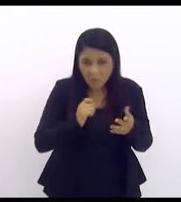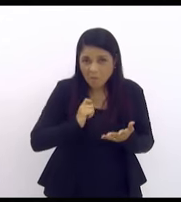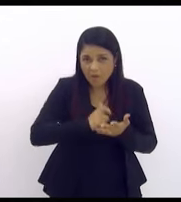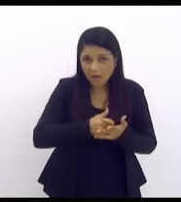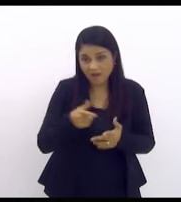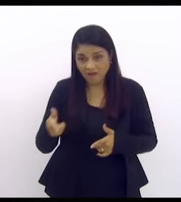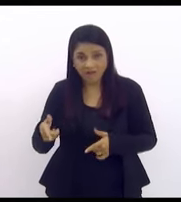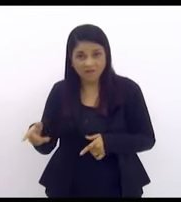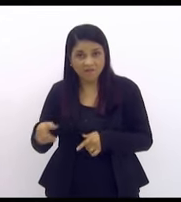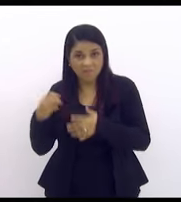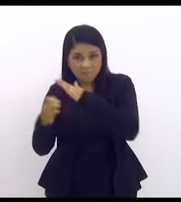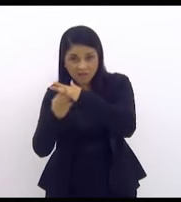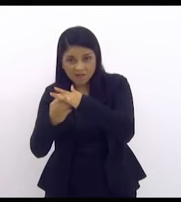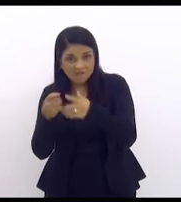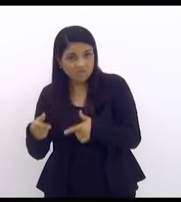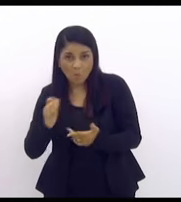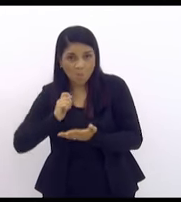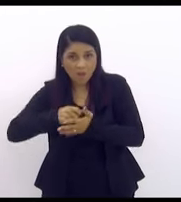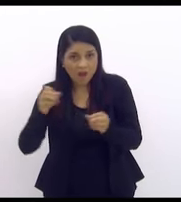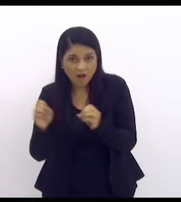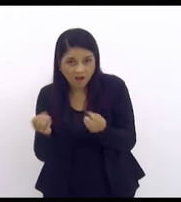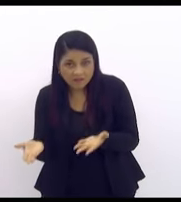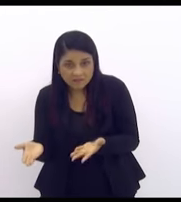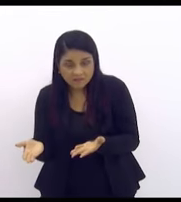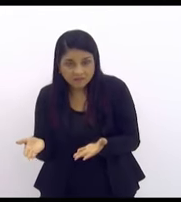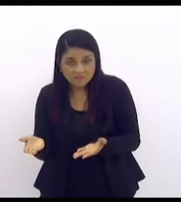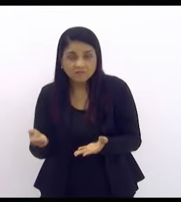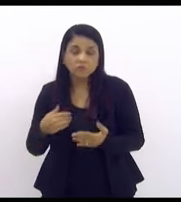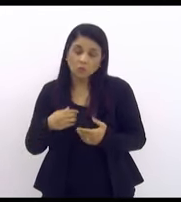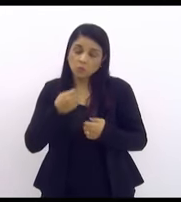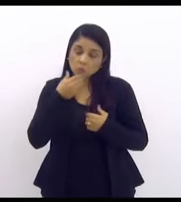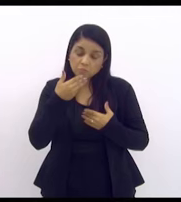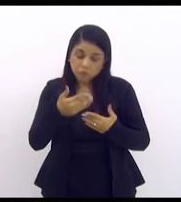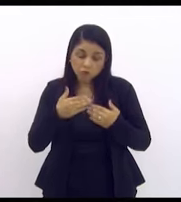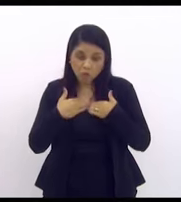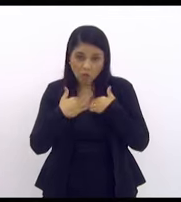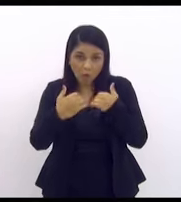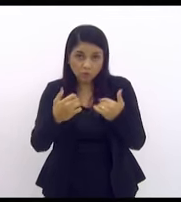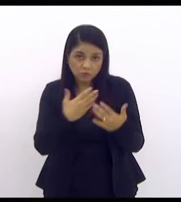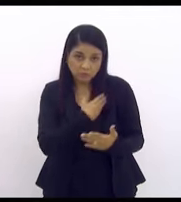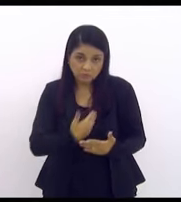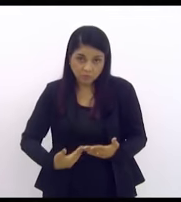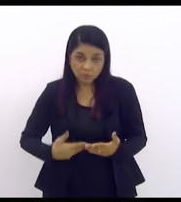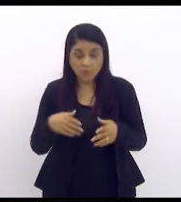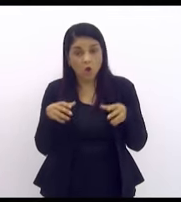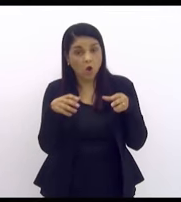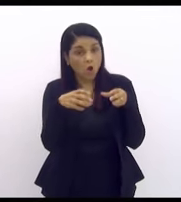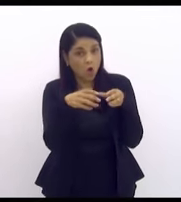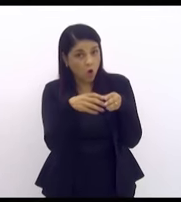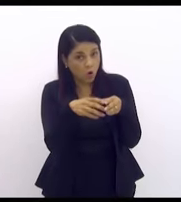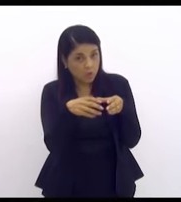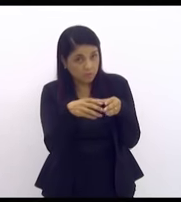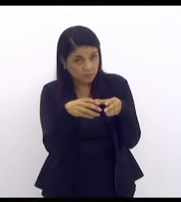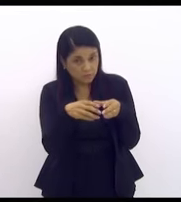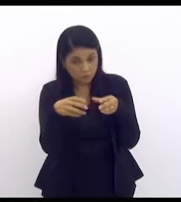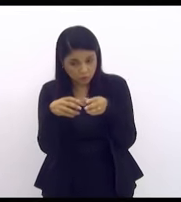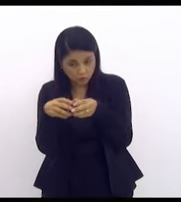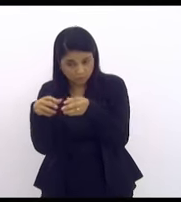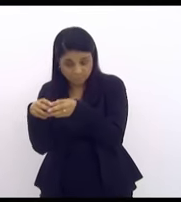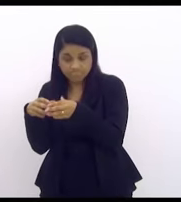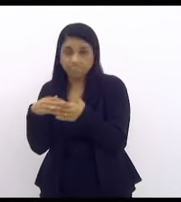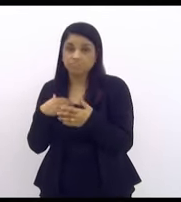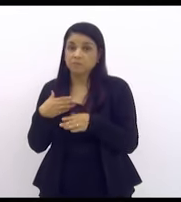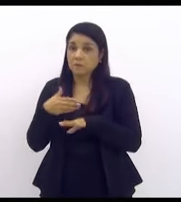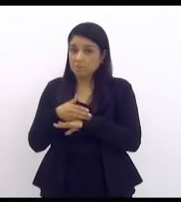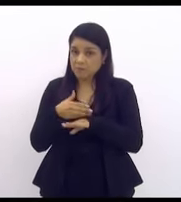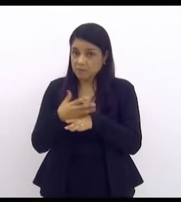Então, eu estou falando dessa questão da audiência pública, espero que a comissão, as comissões que queiram participar,